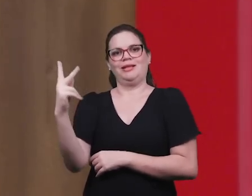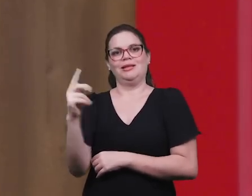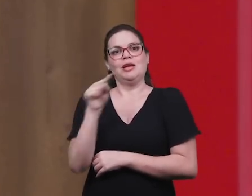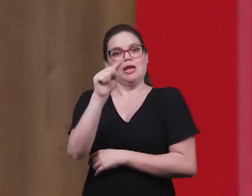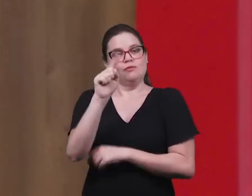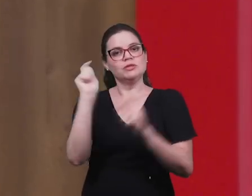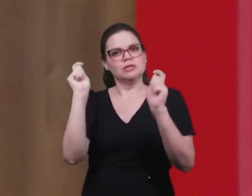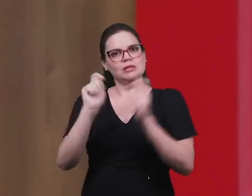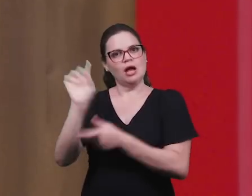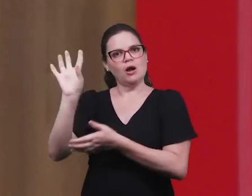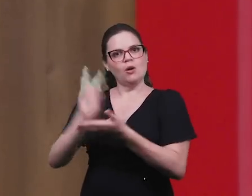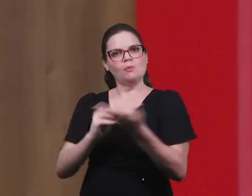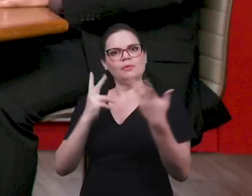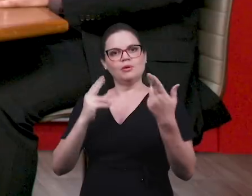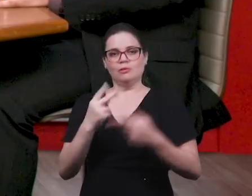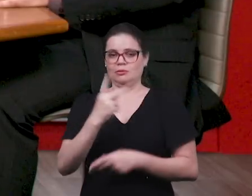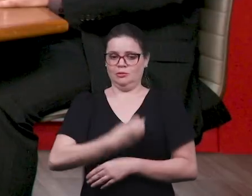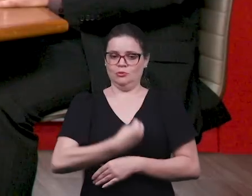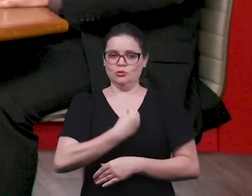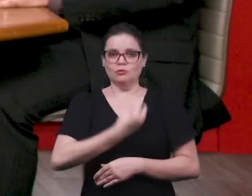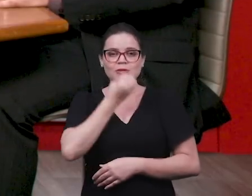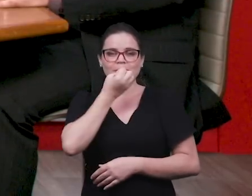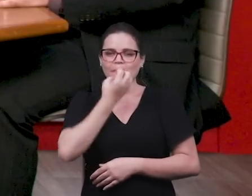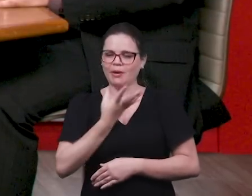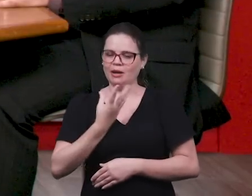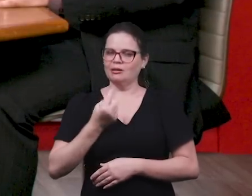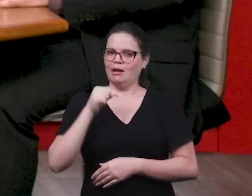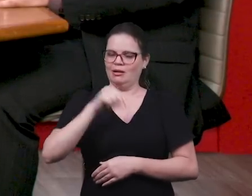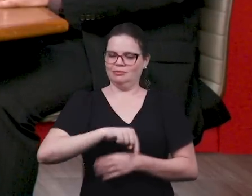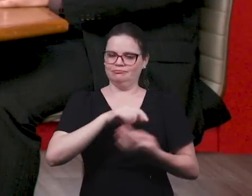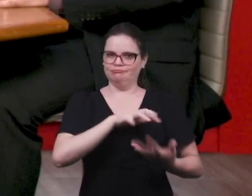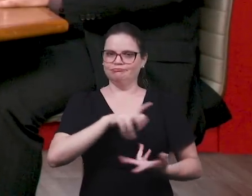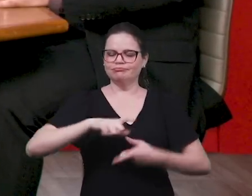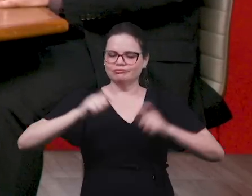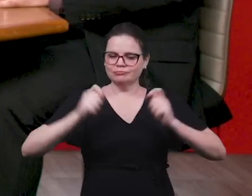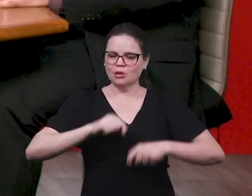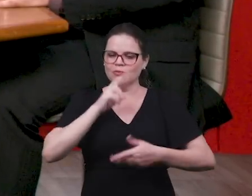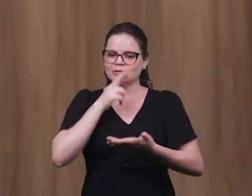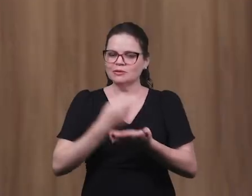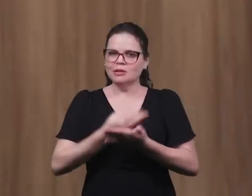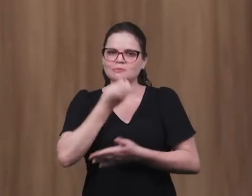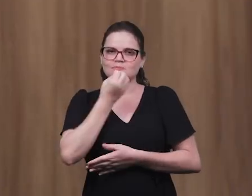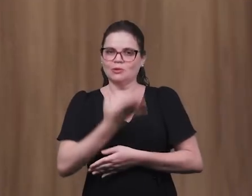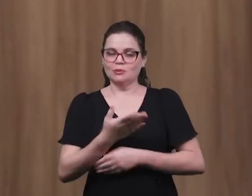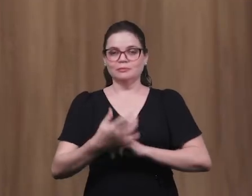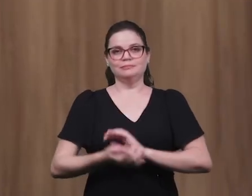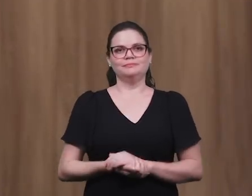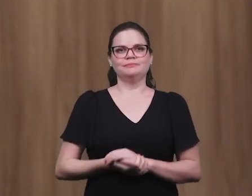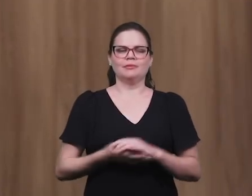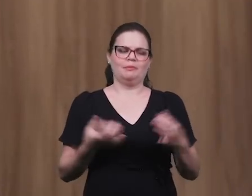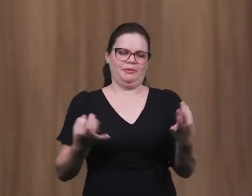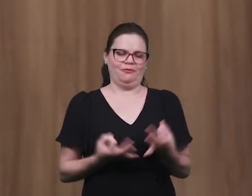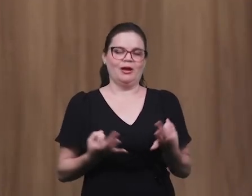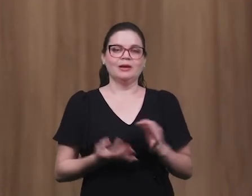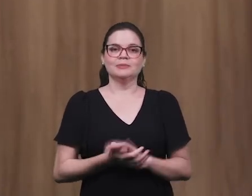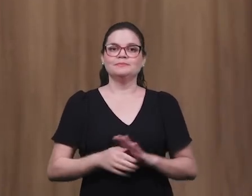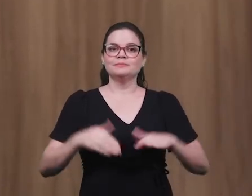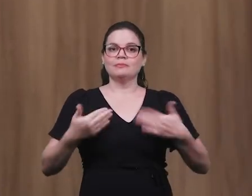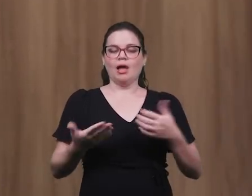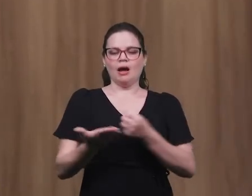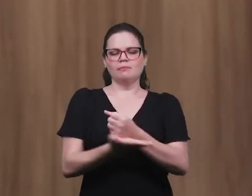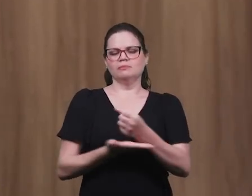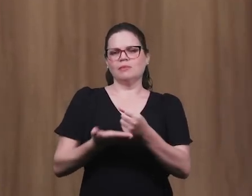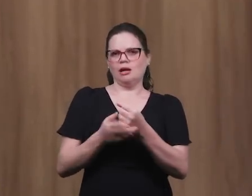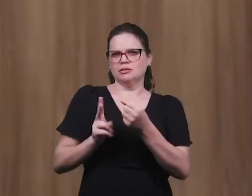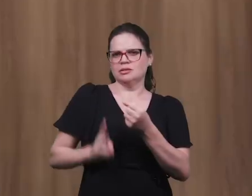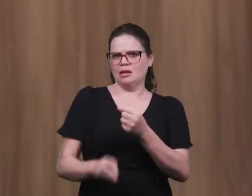um fim proveitoso. Perfeito. E para isso, a nossa base sempre será a Bíblia,